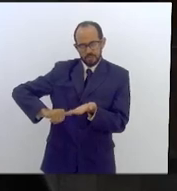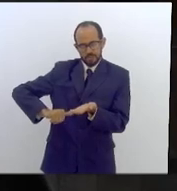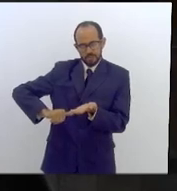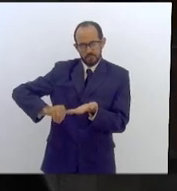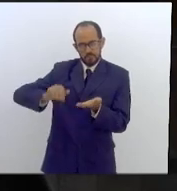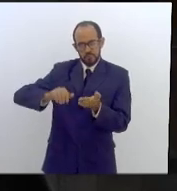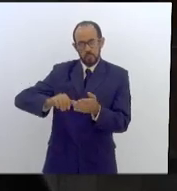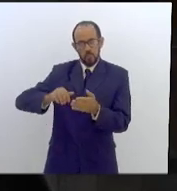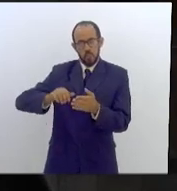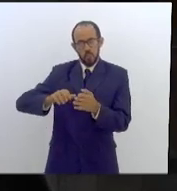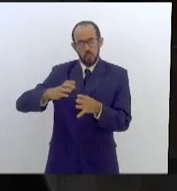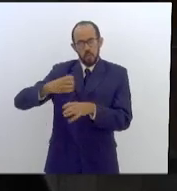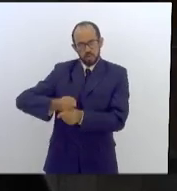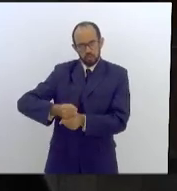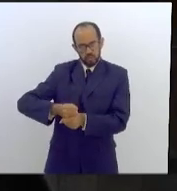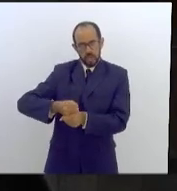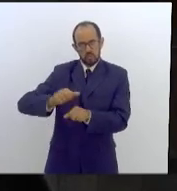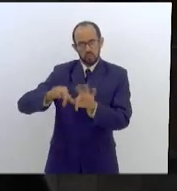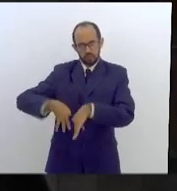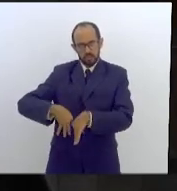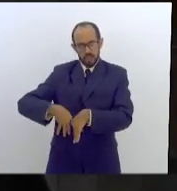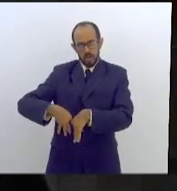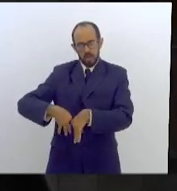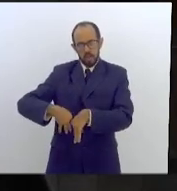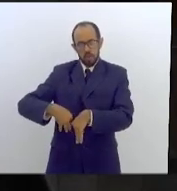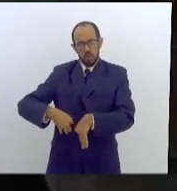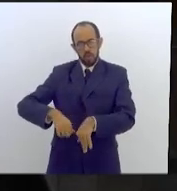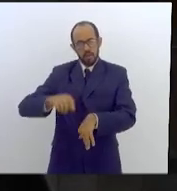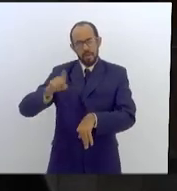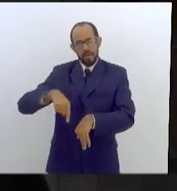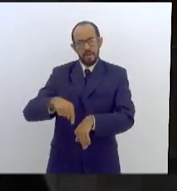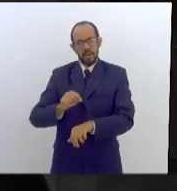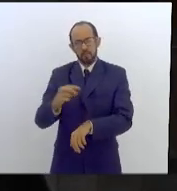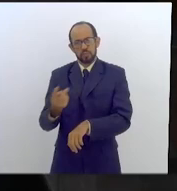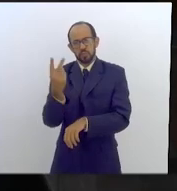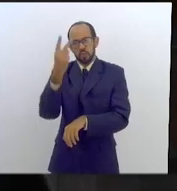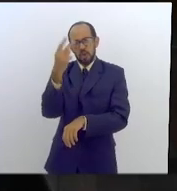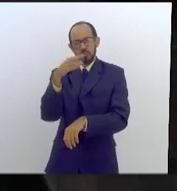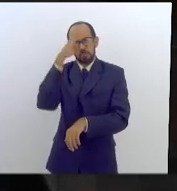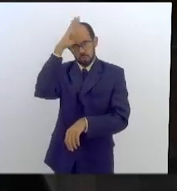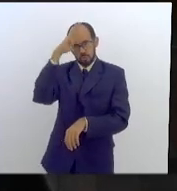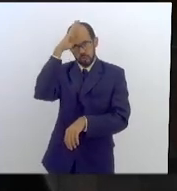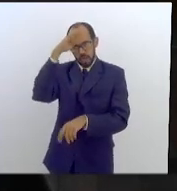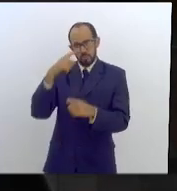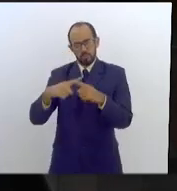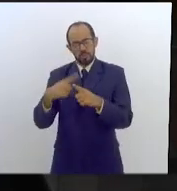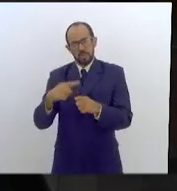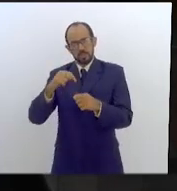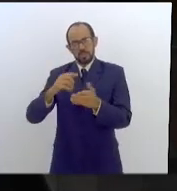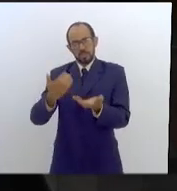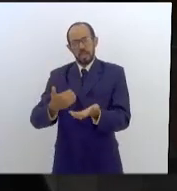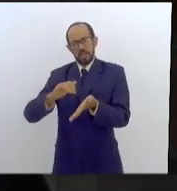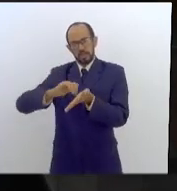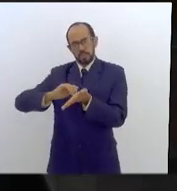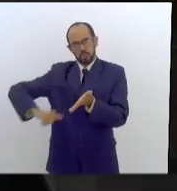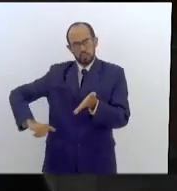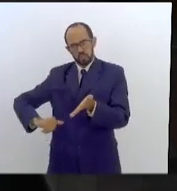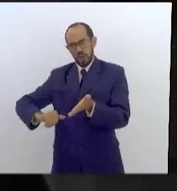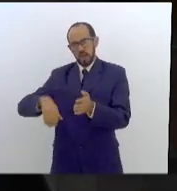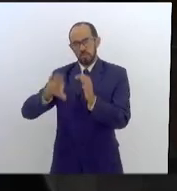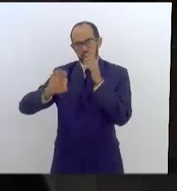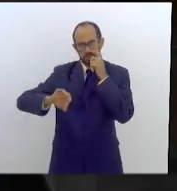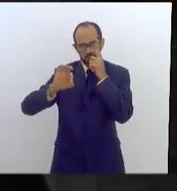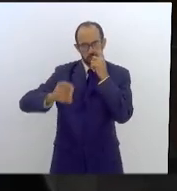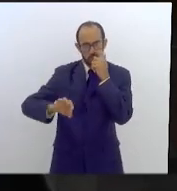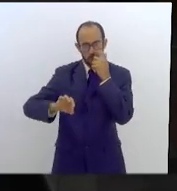da eleição daria Vitória bolsonaro porque eles querem excluir um percentual segundo eles de